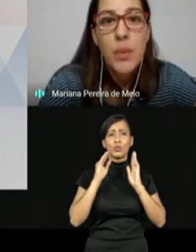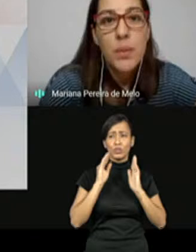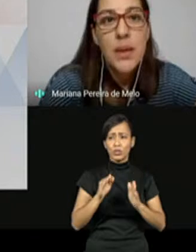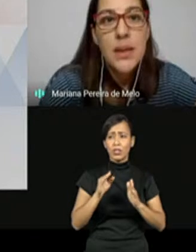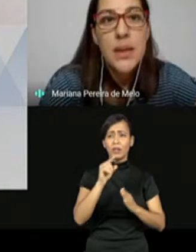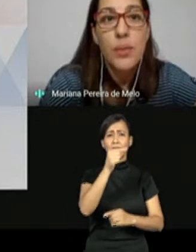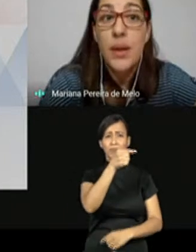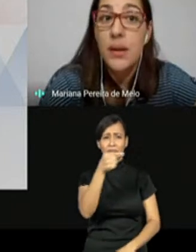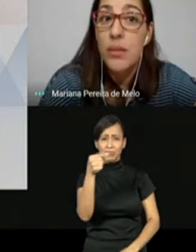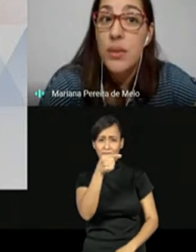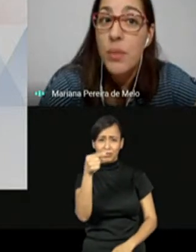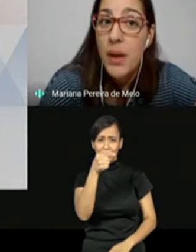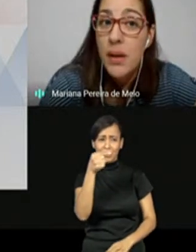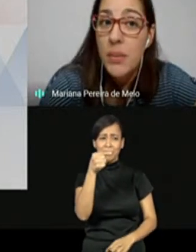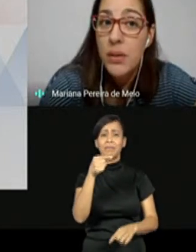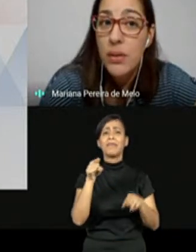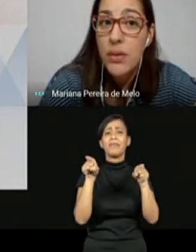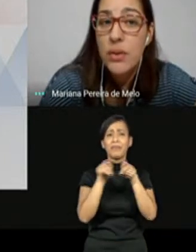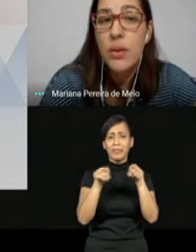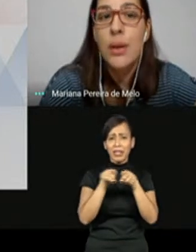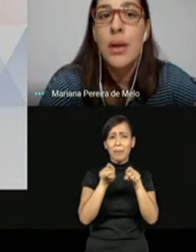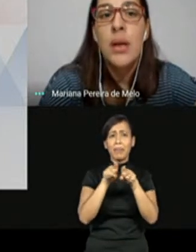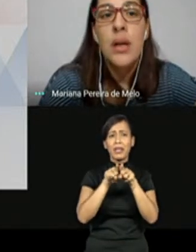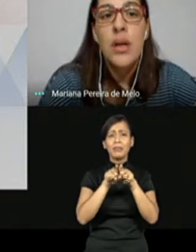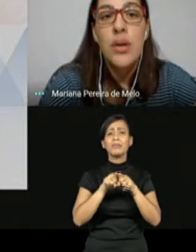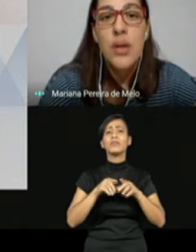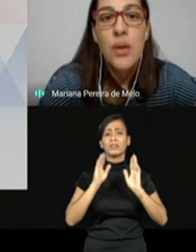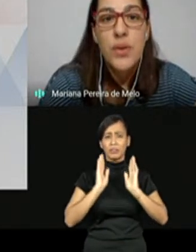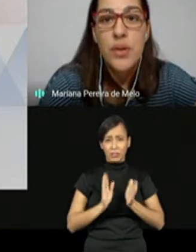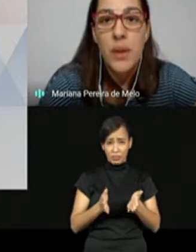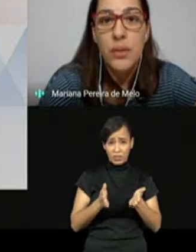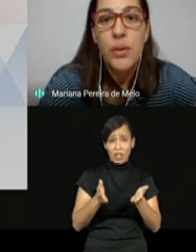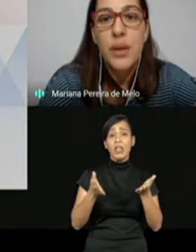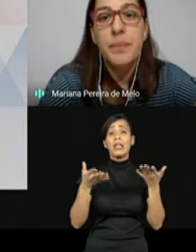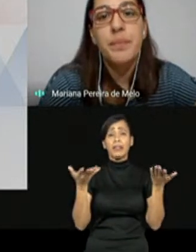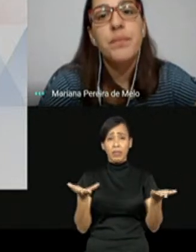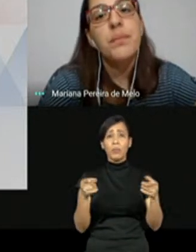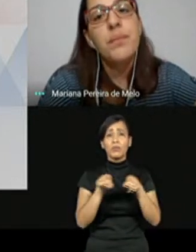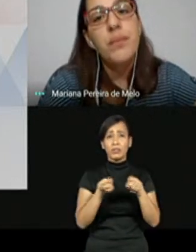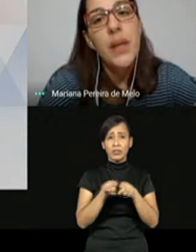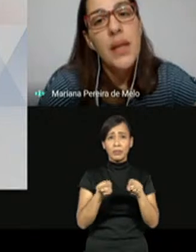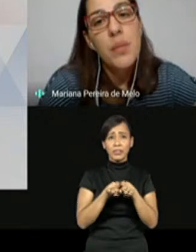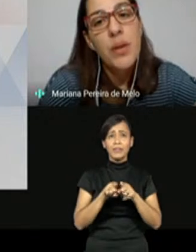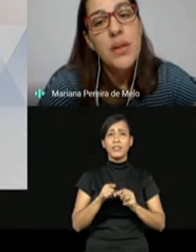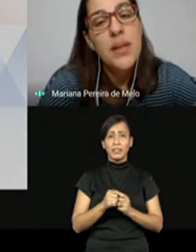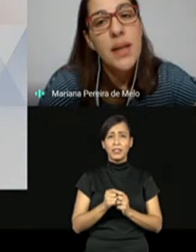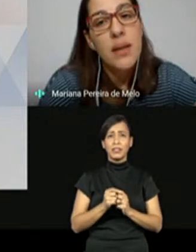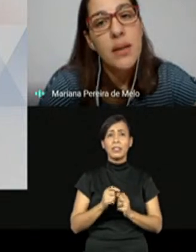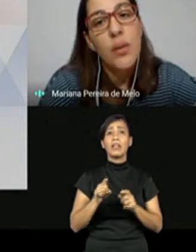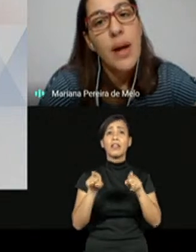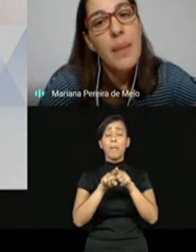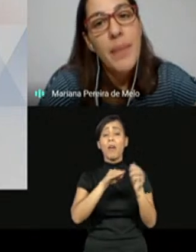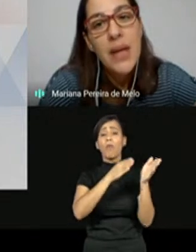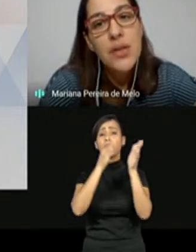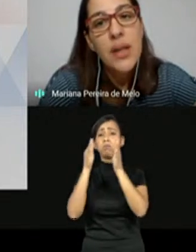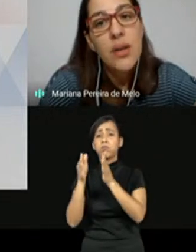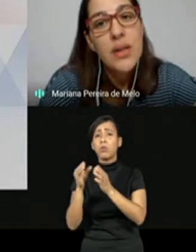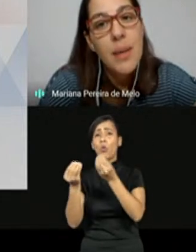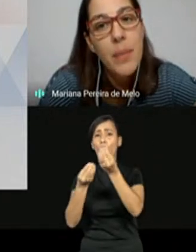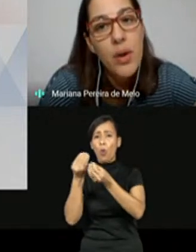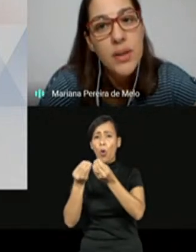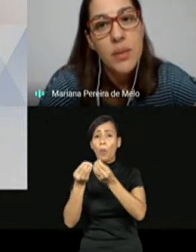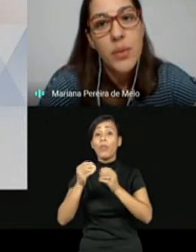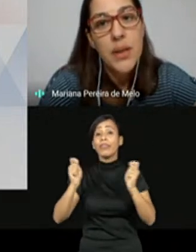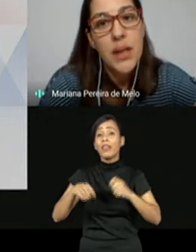à população. Então, são parâmetros. Já o estimador, ele pode ser, então, a média da